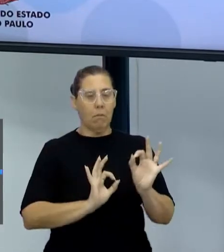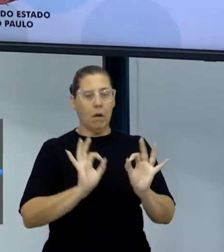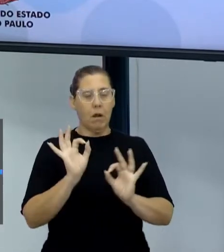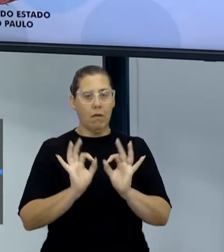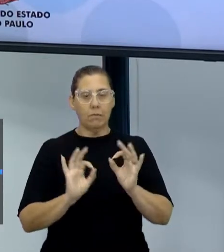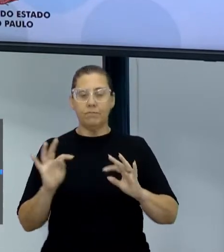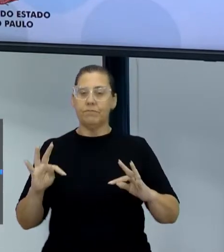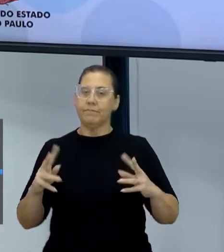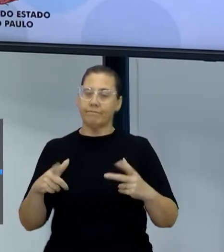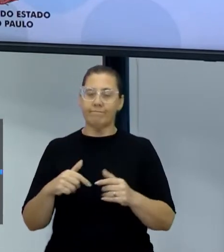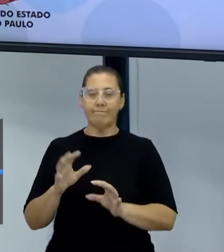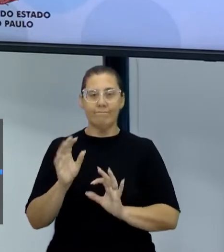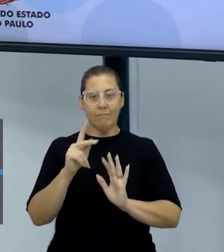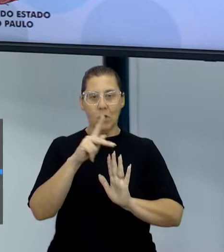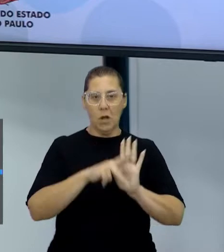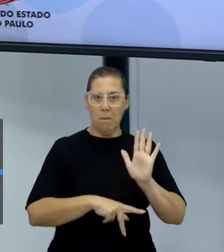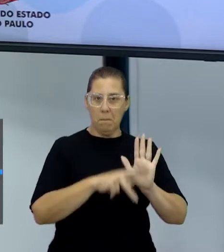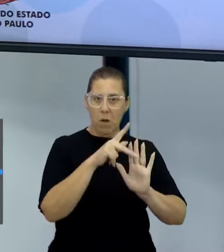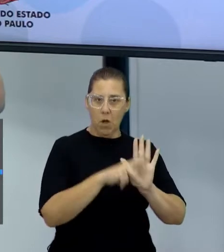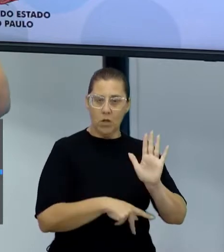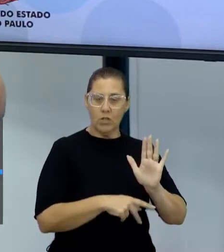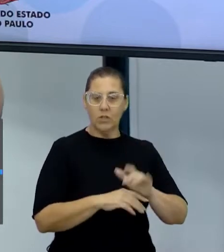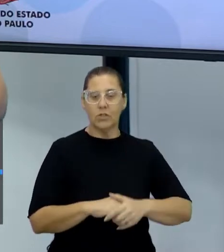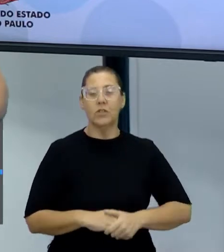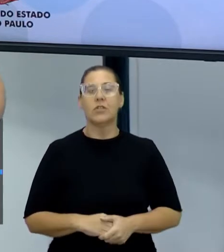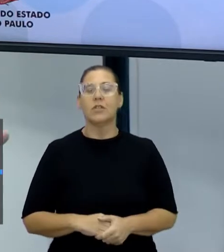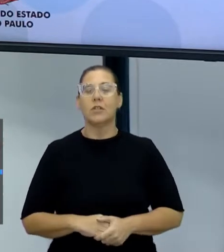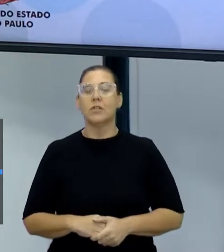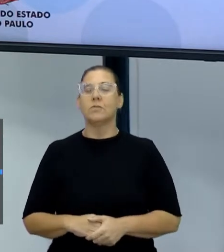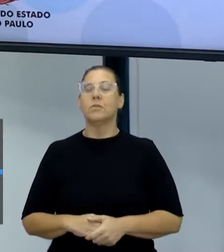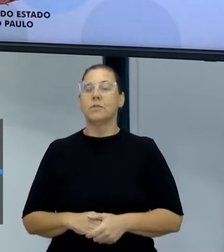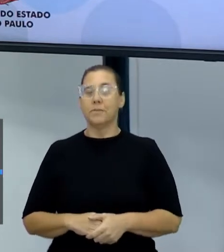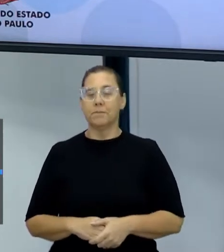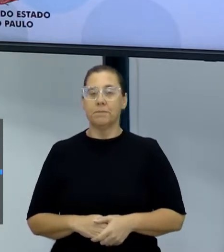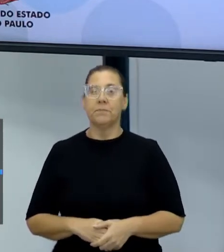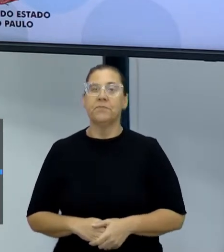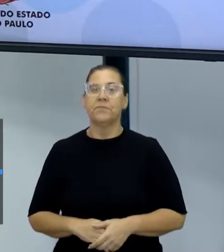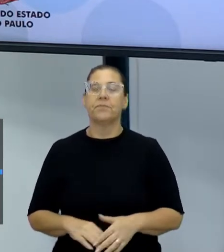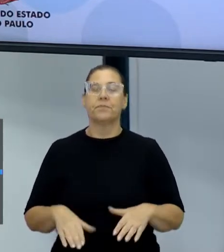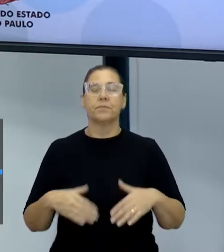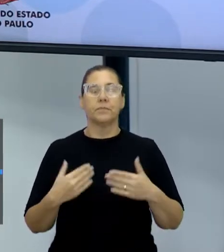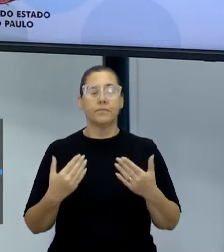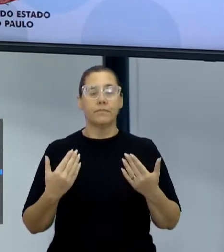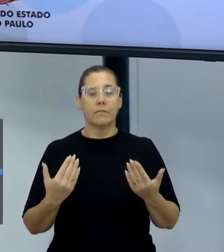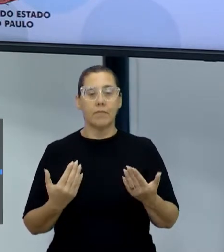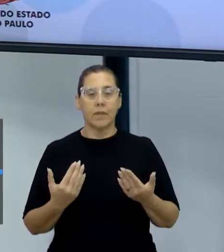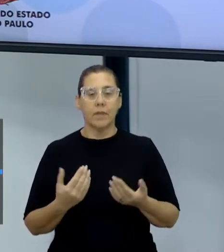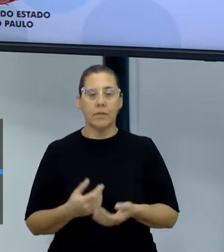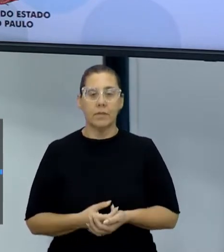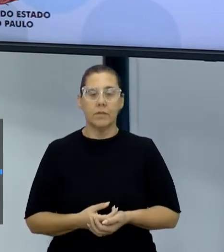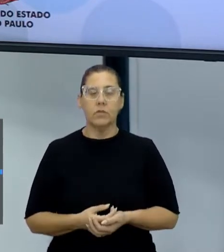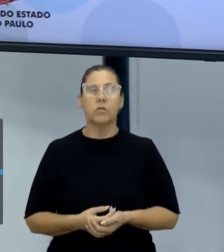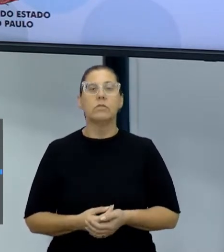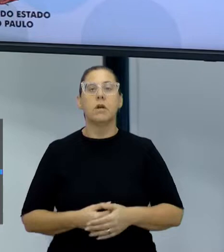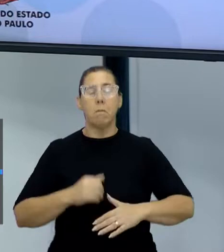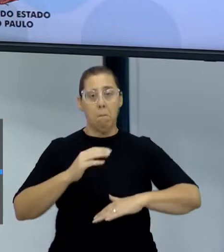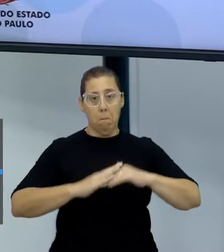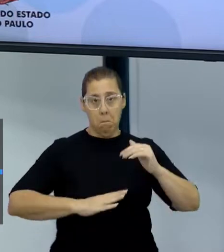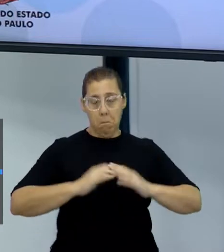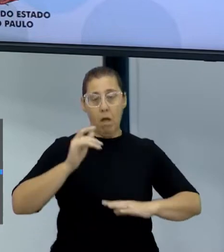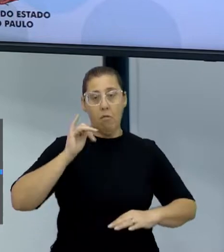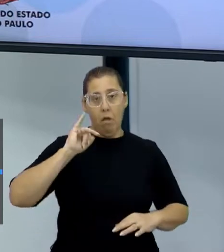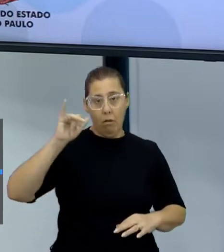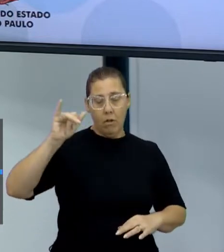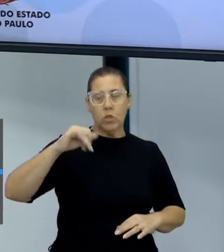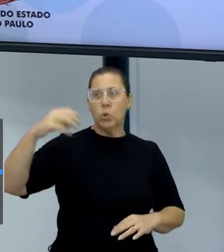ali o nosso projetinho, o nosso projeto, o nosso protótipo, né, de eficiência energética,